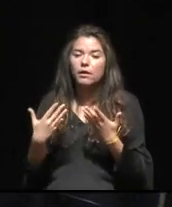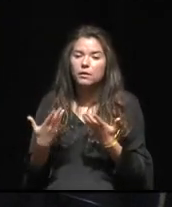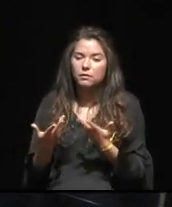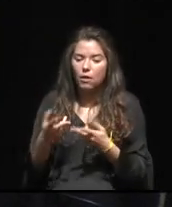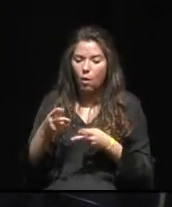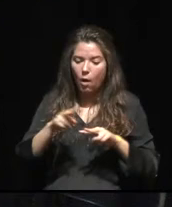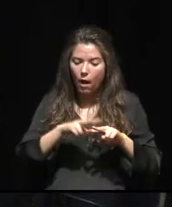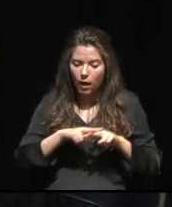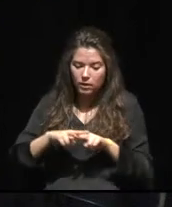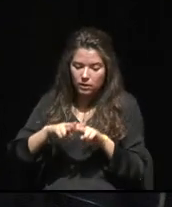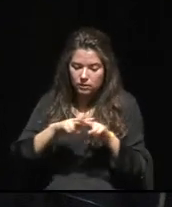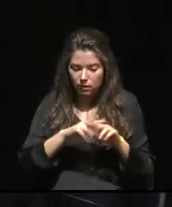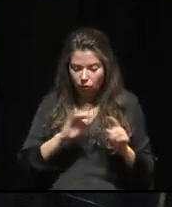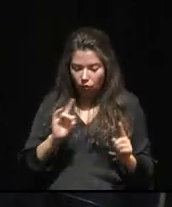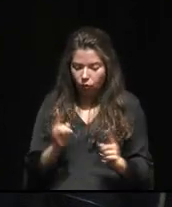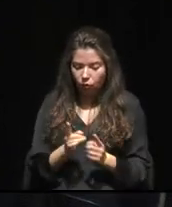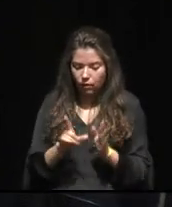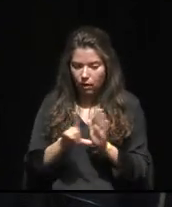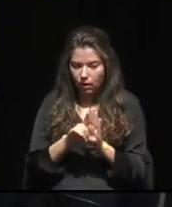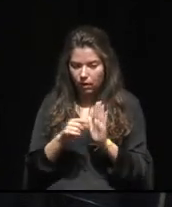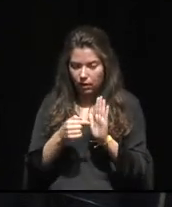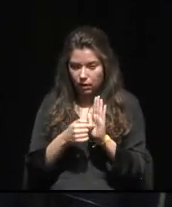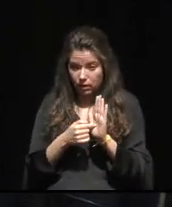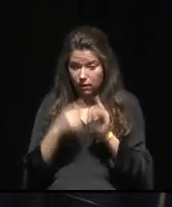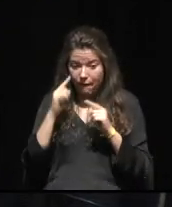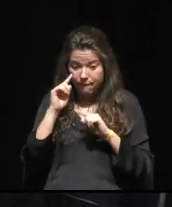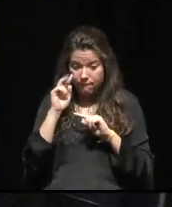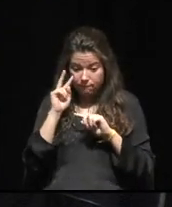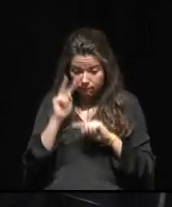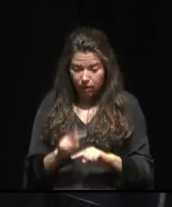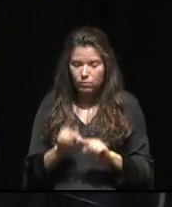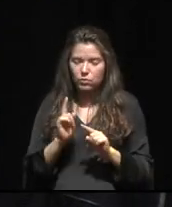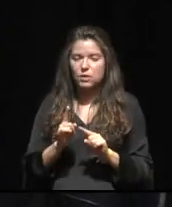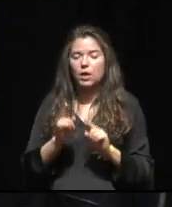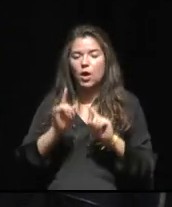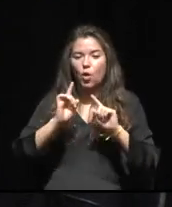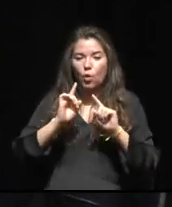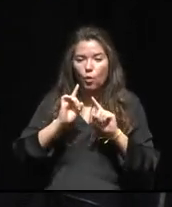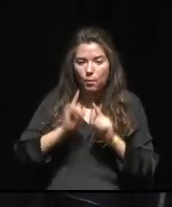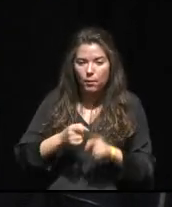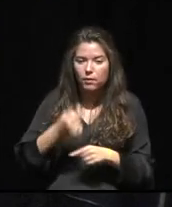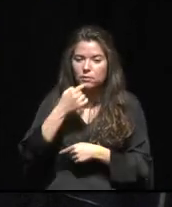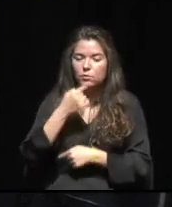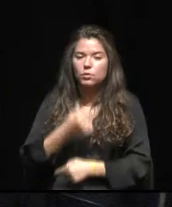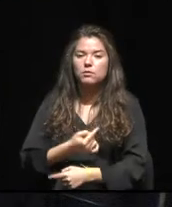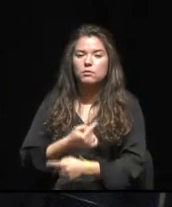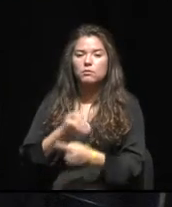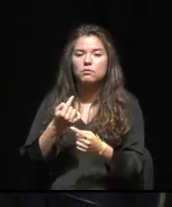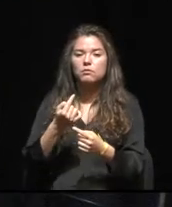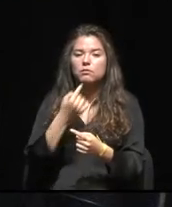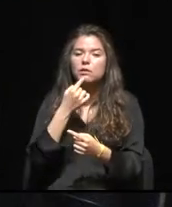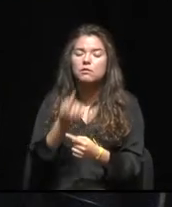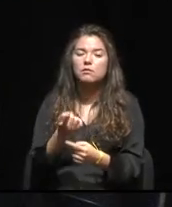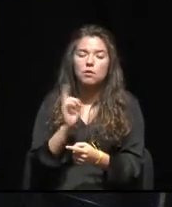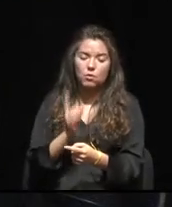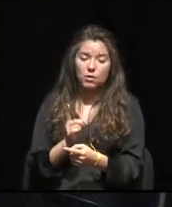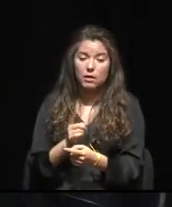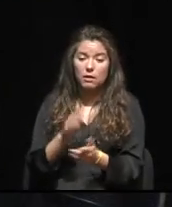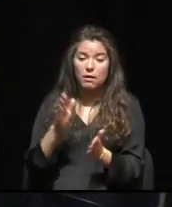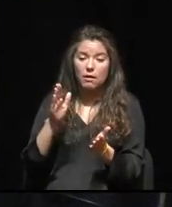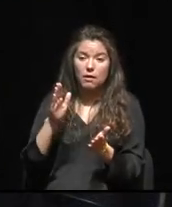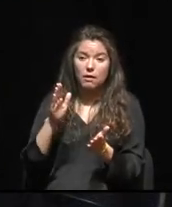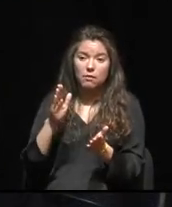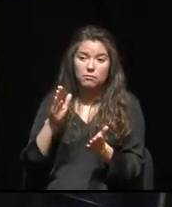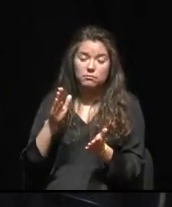Sumário da referida lei constata-se que começa por se referir que aprova